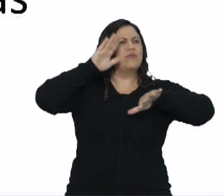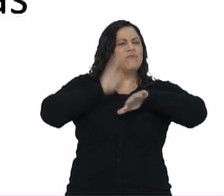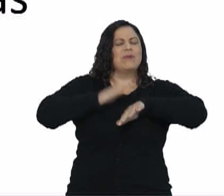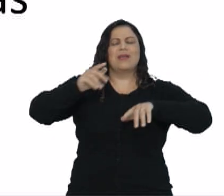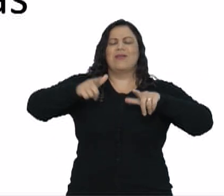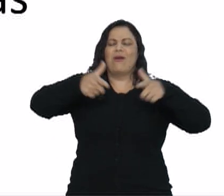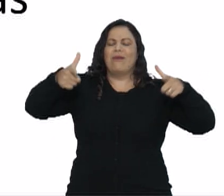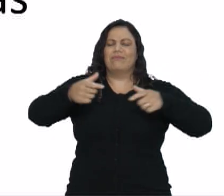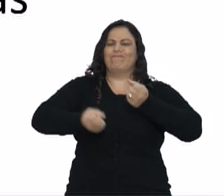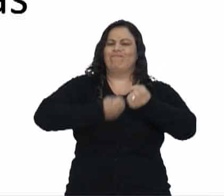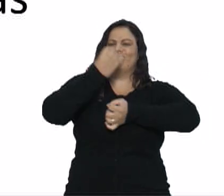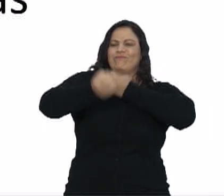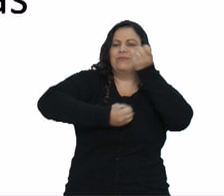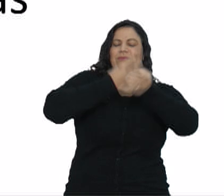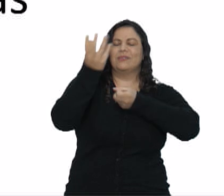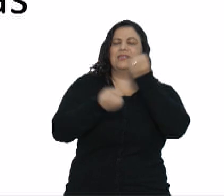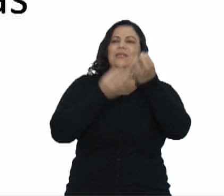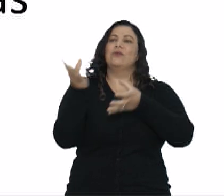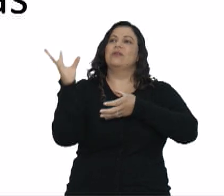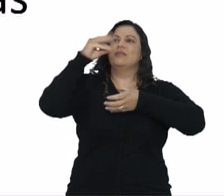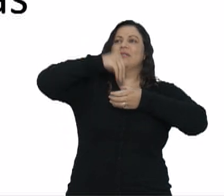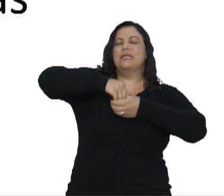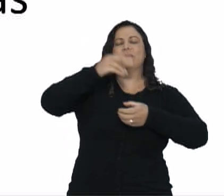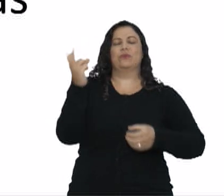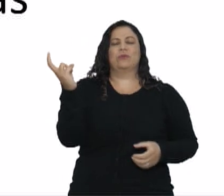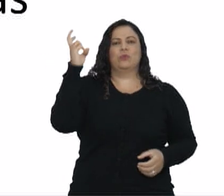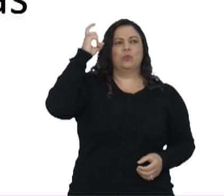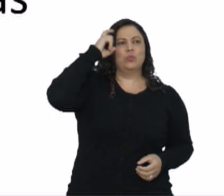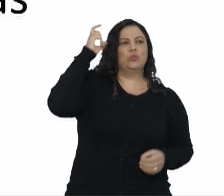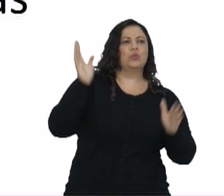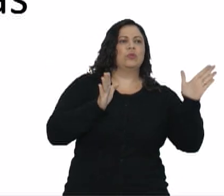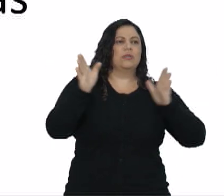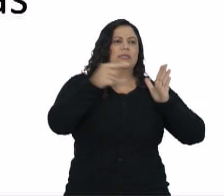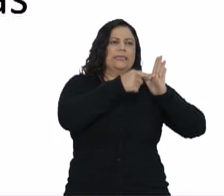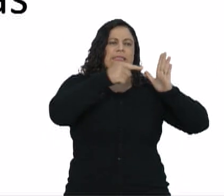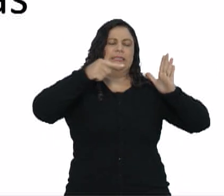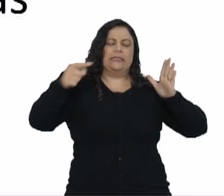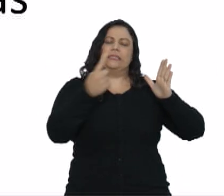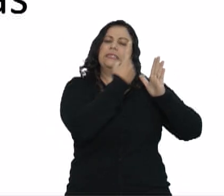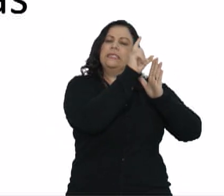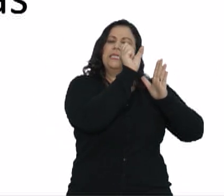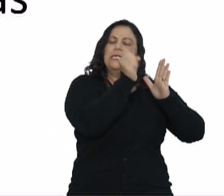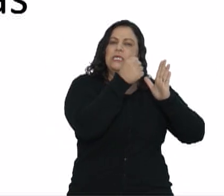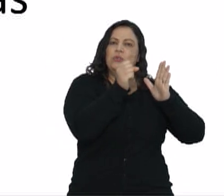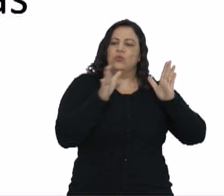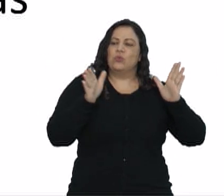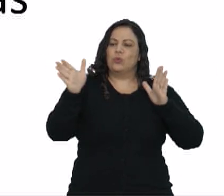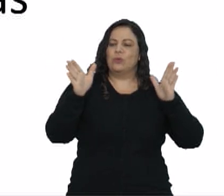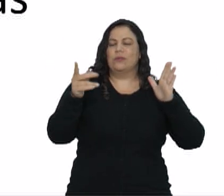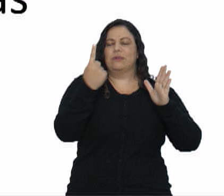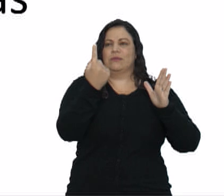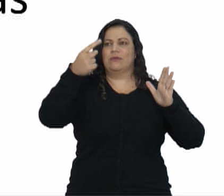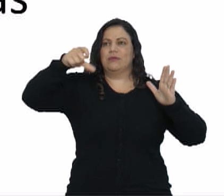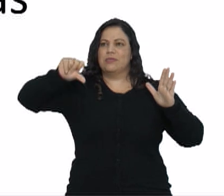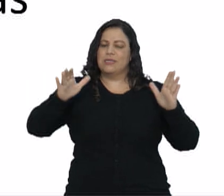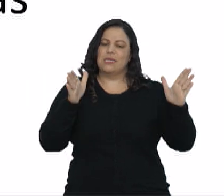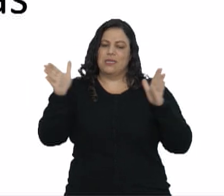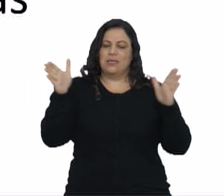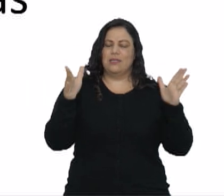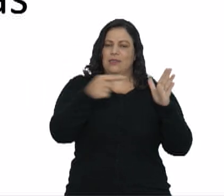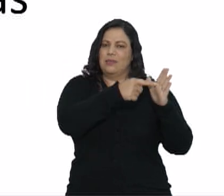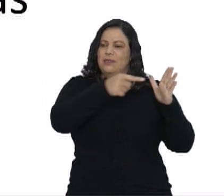desde o século XVIII até as 2 primeiras décadas do século XIX, tá?